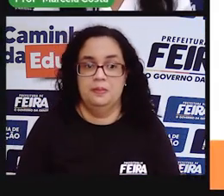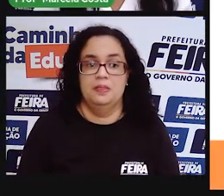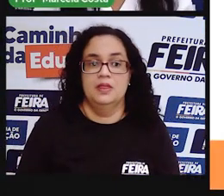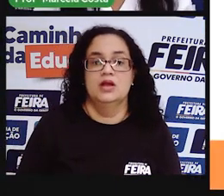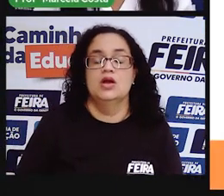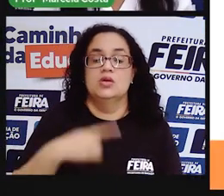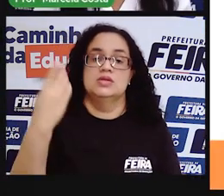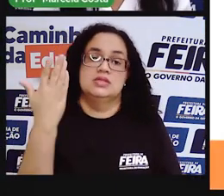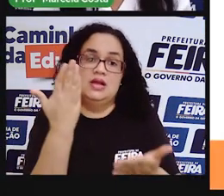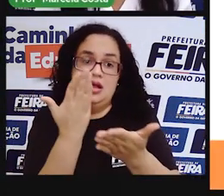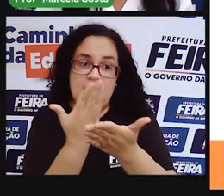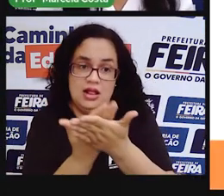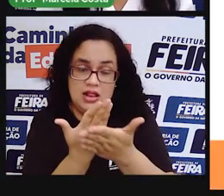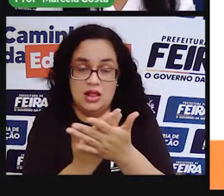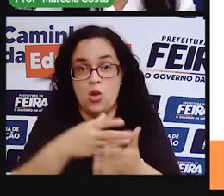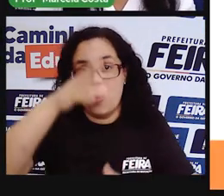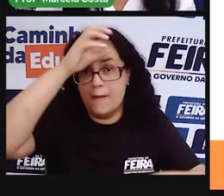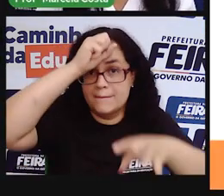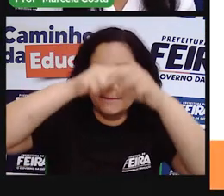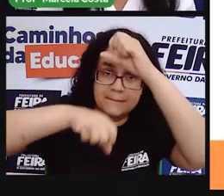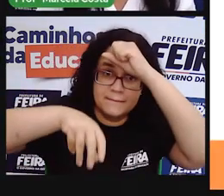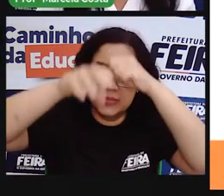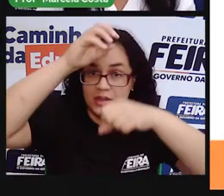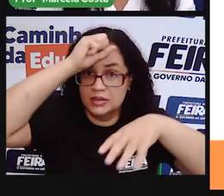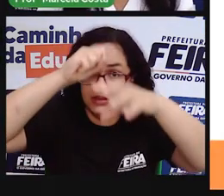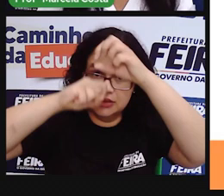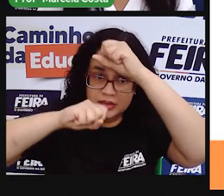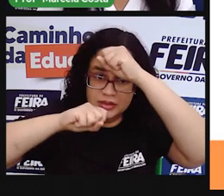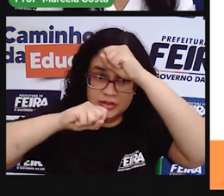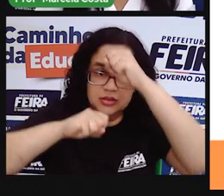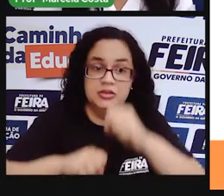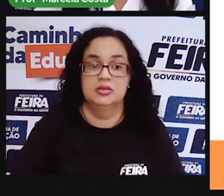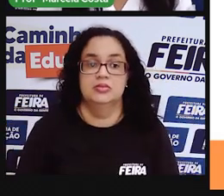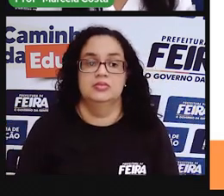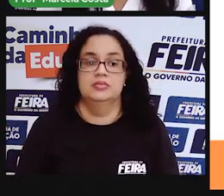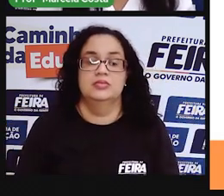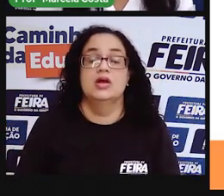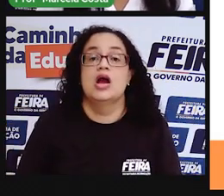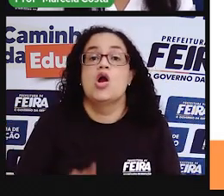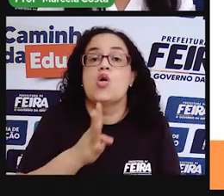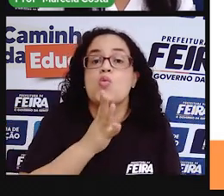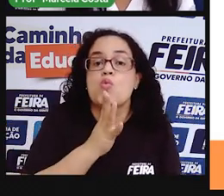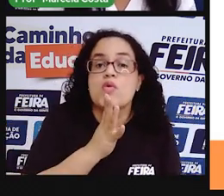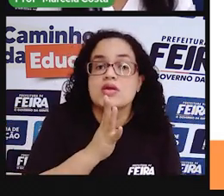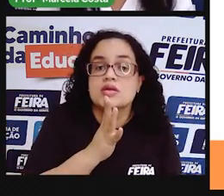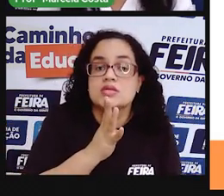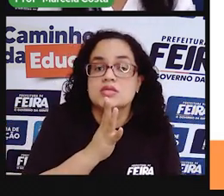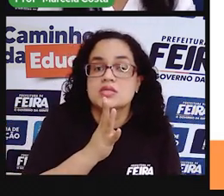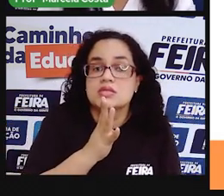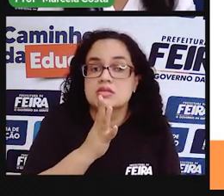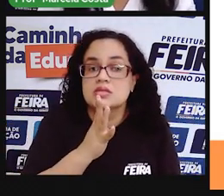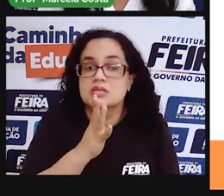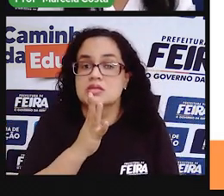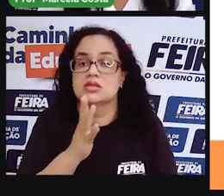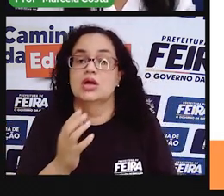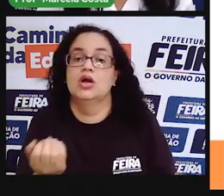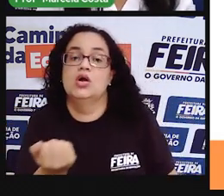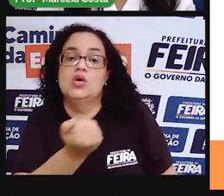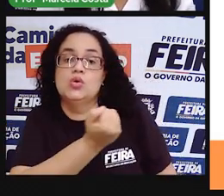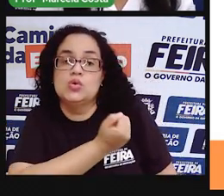Com essa aula, você vai aprender a reconhecer símbolos